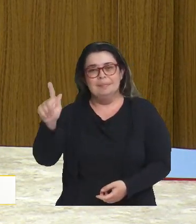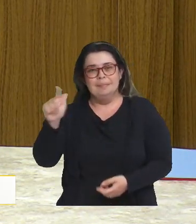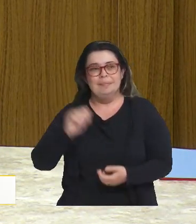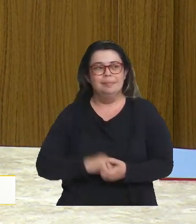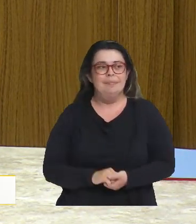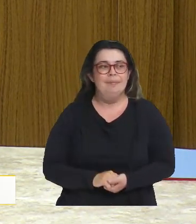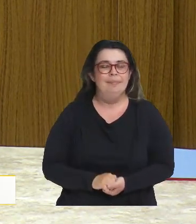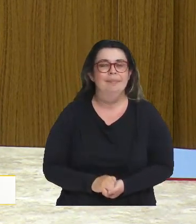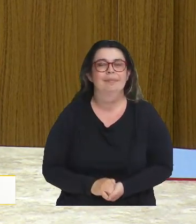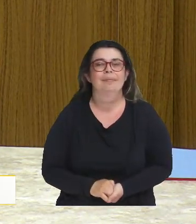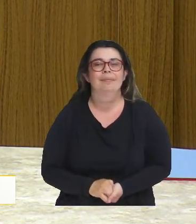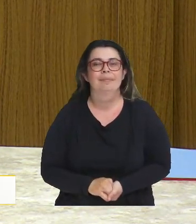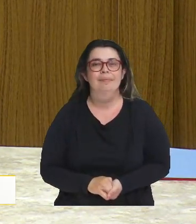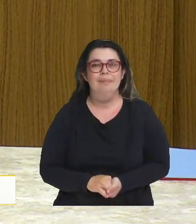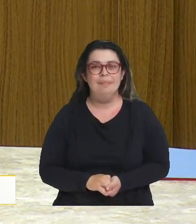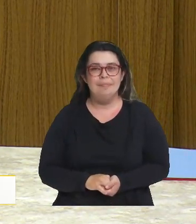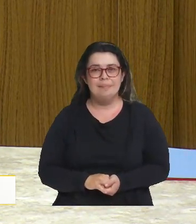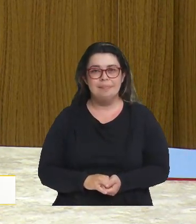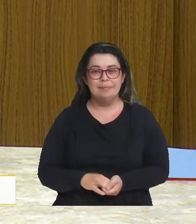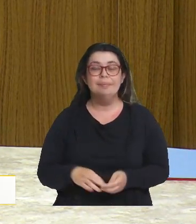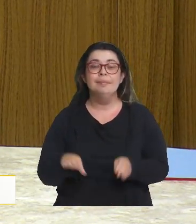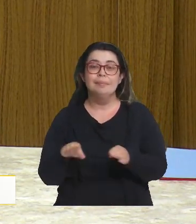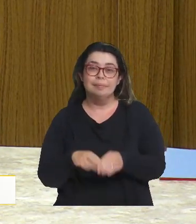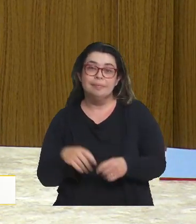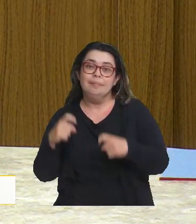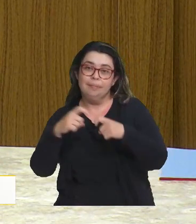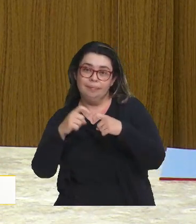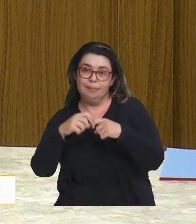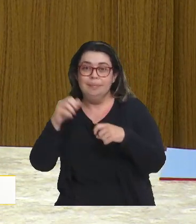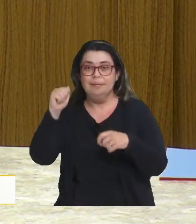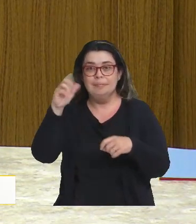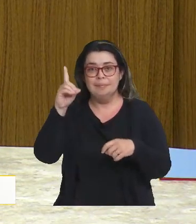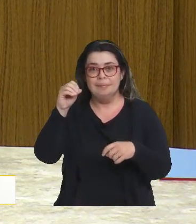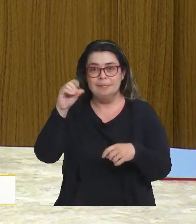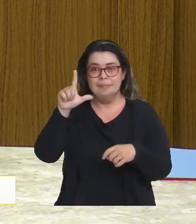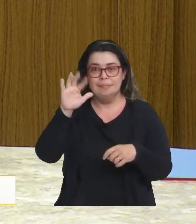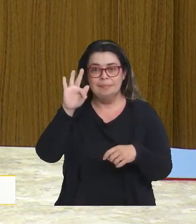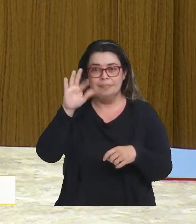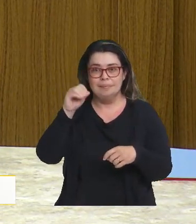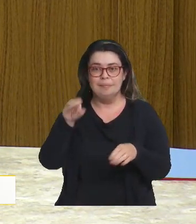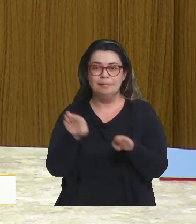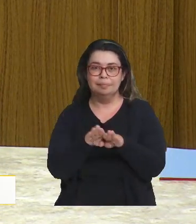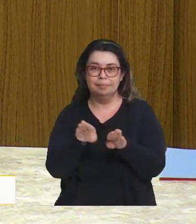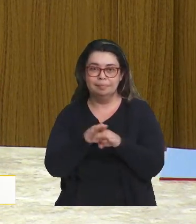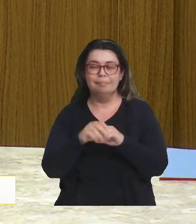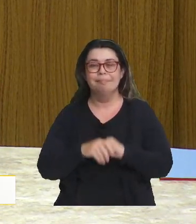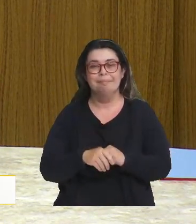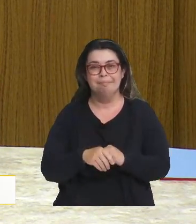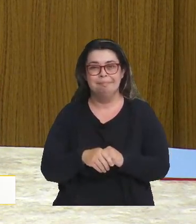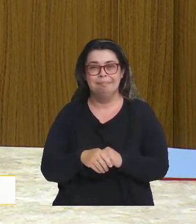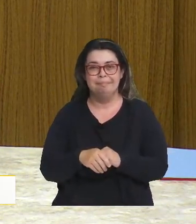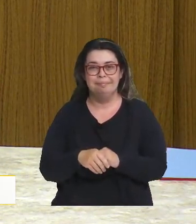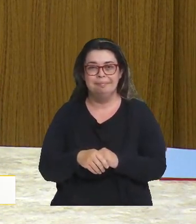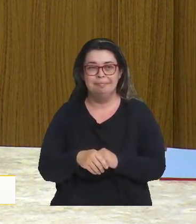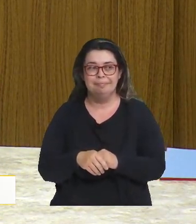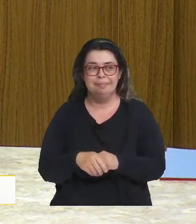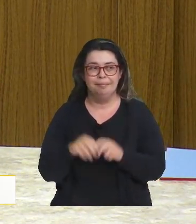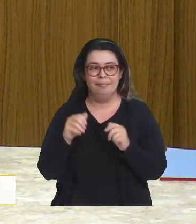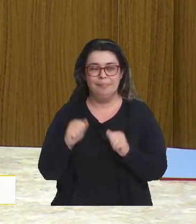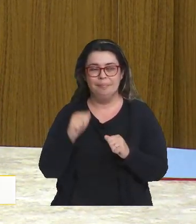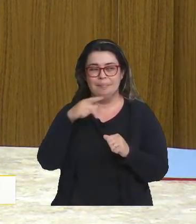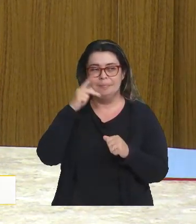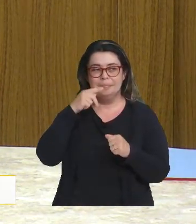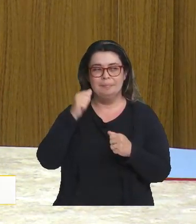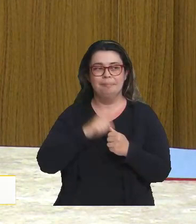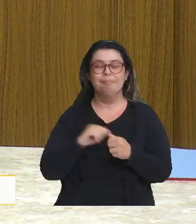se furtou a servir a pátria. Então, doutor Adolfo, posso dizer com o senhor com muito